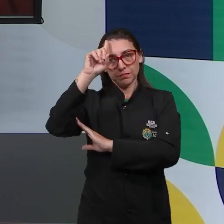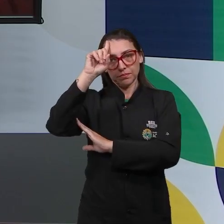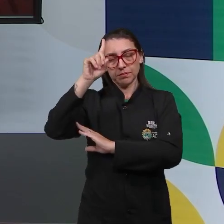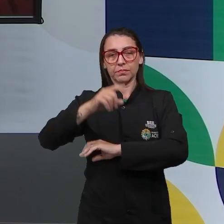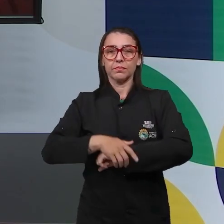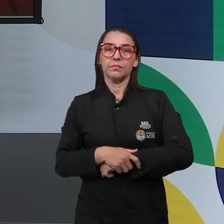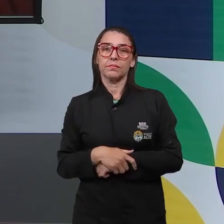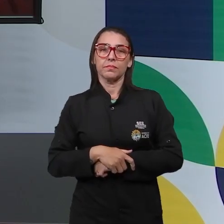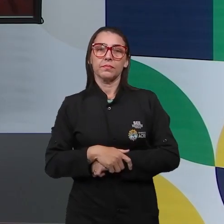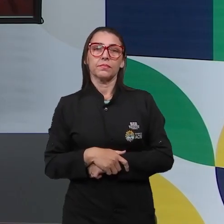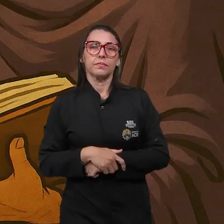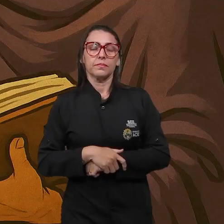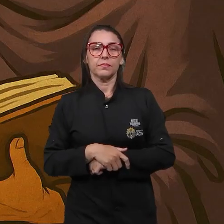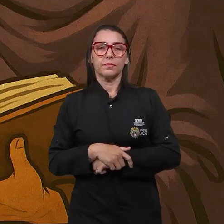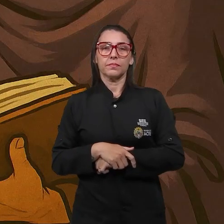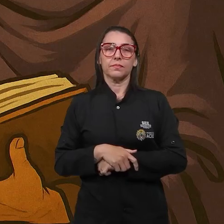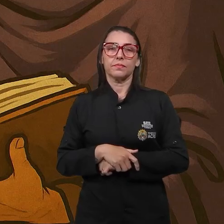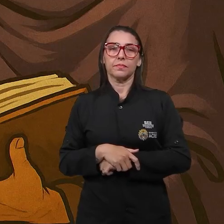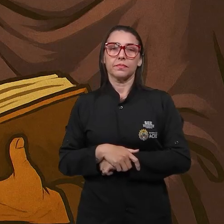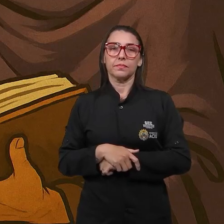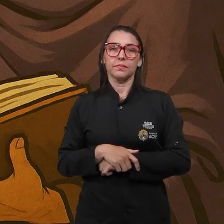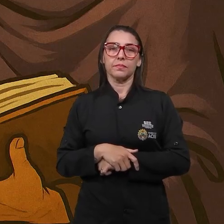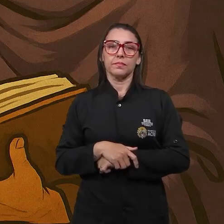bom? Continuando.